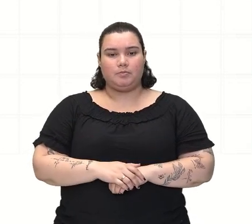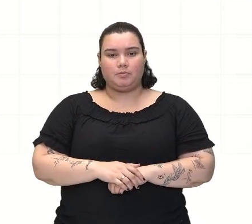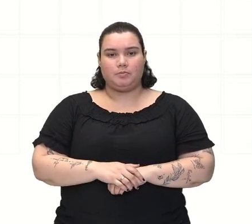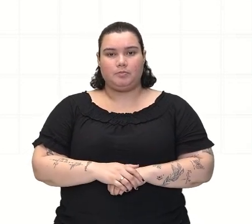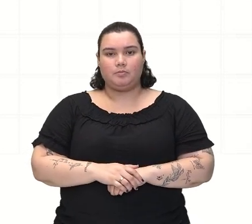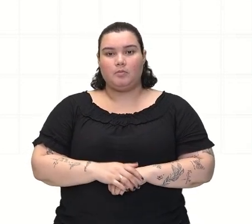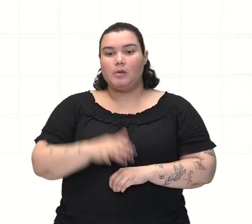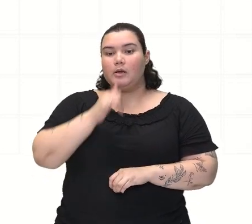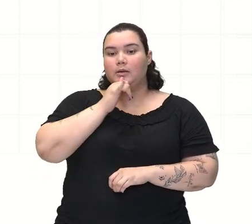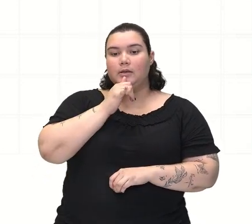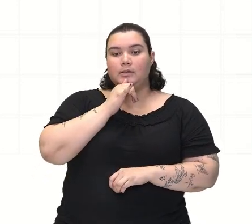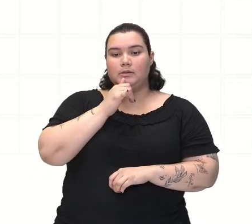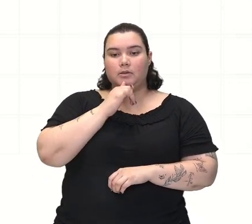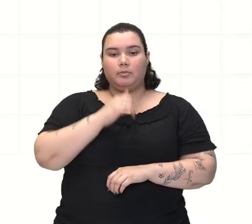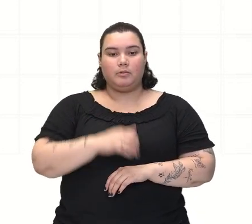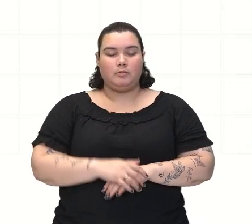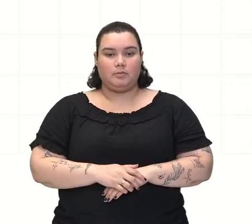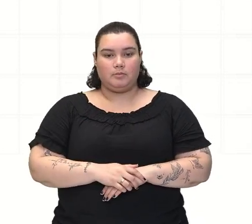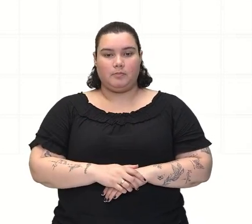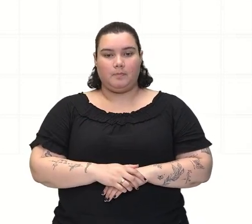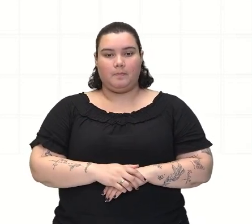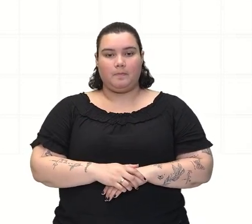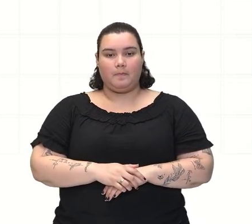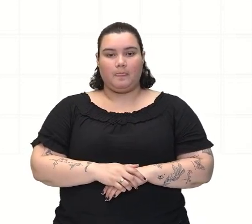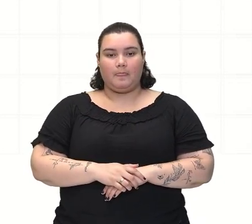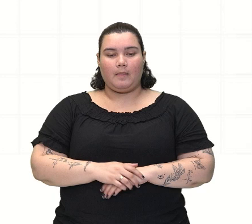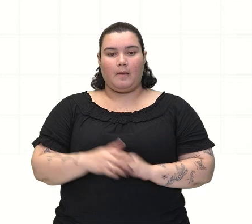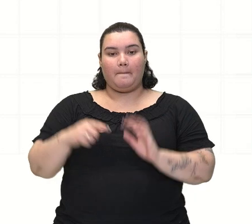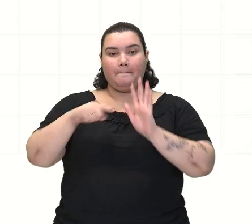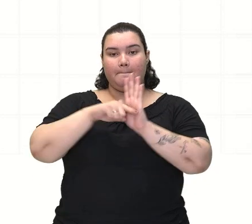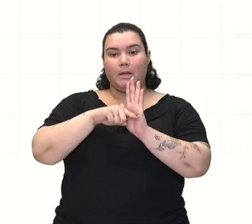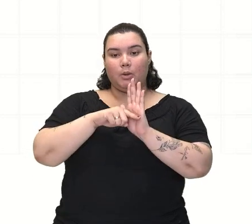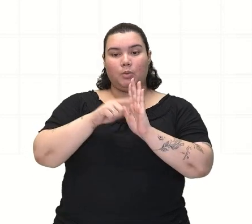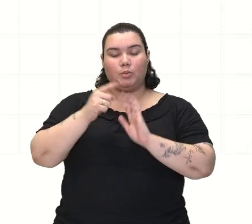Por exemplo, pode ser menos 1,